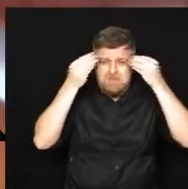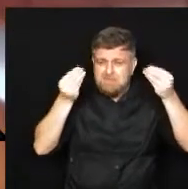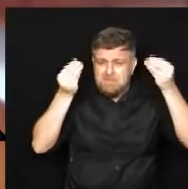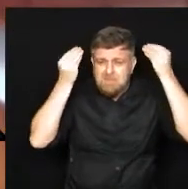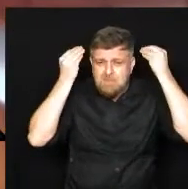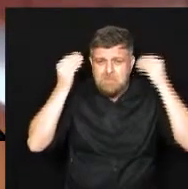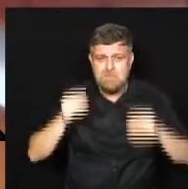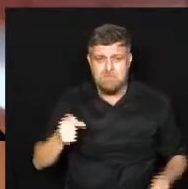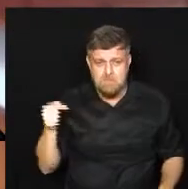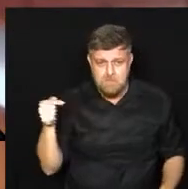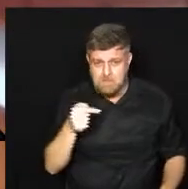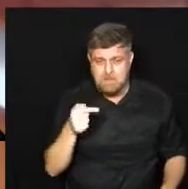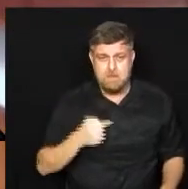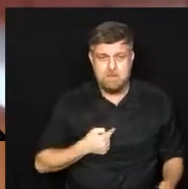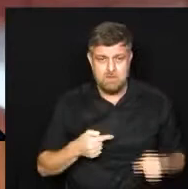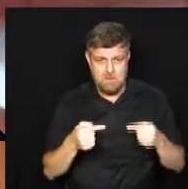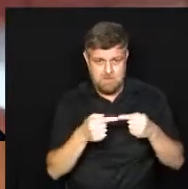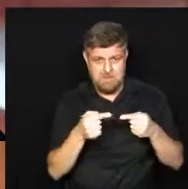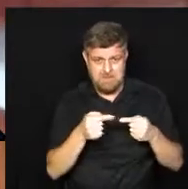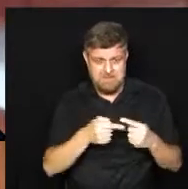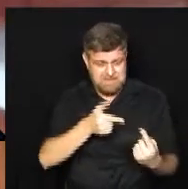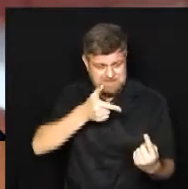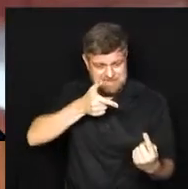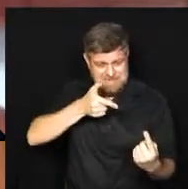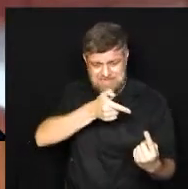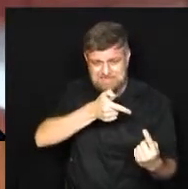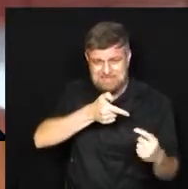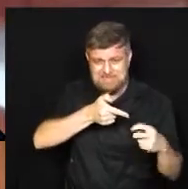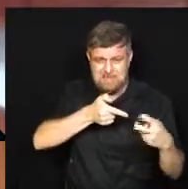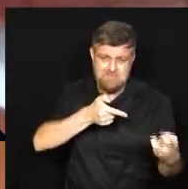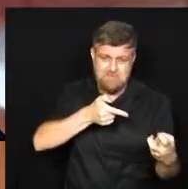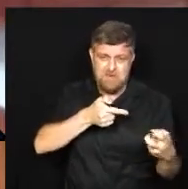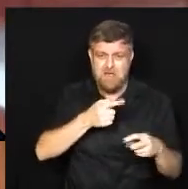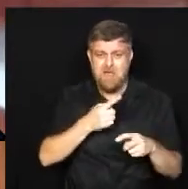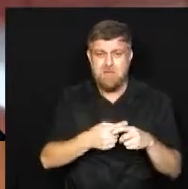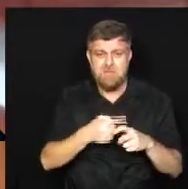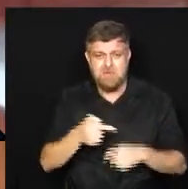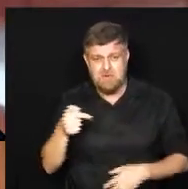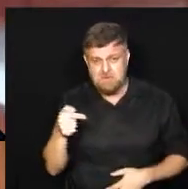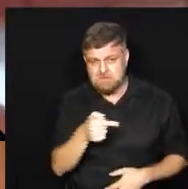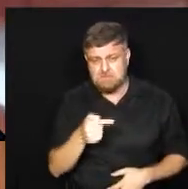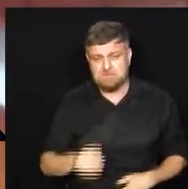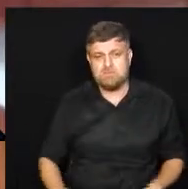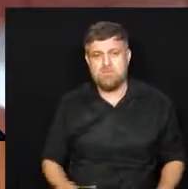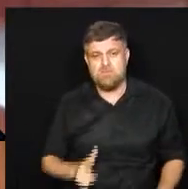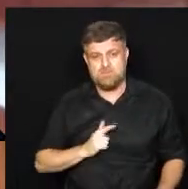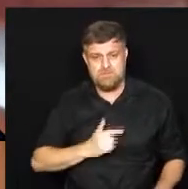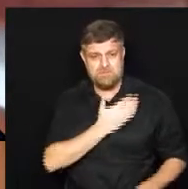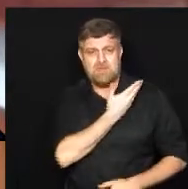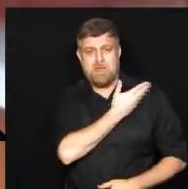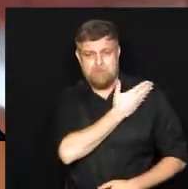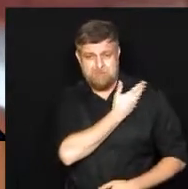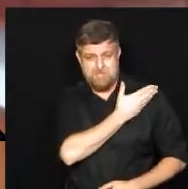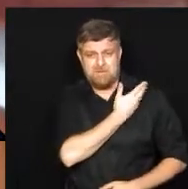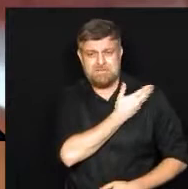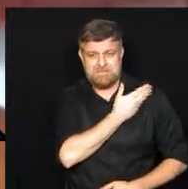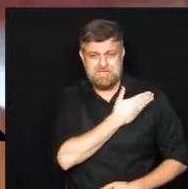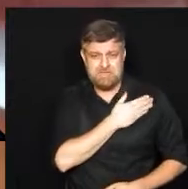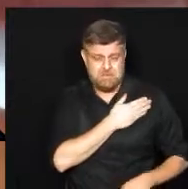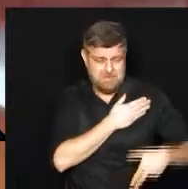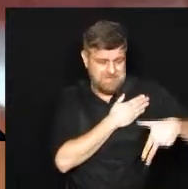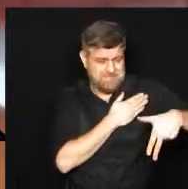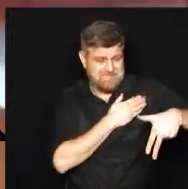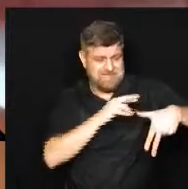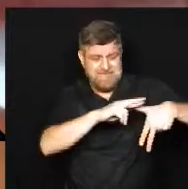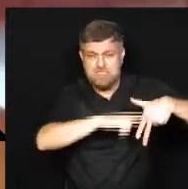uma tipificação de assassinatos motivados por uma situação de discriminação e violência de